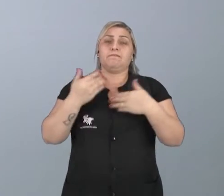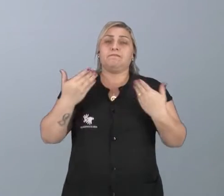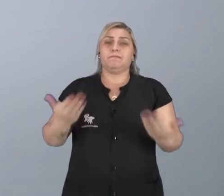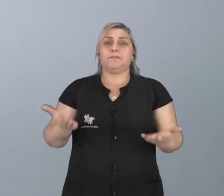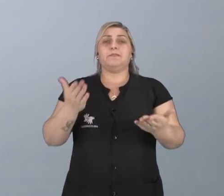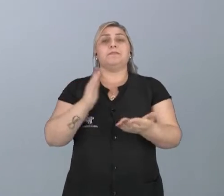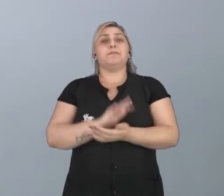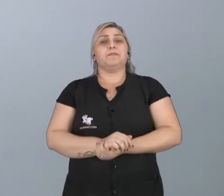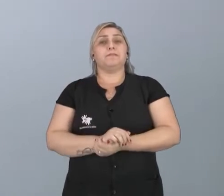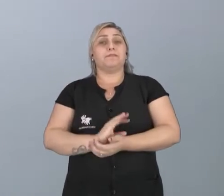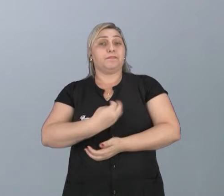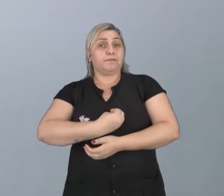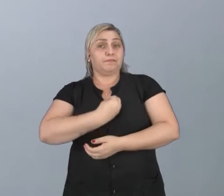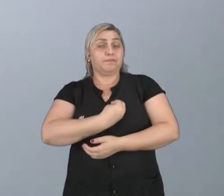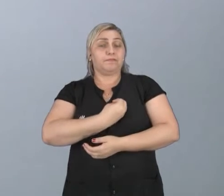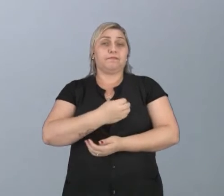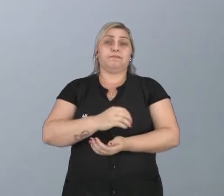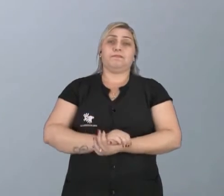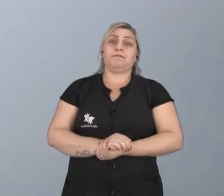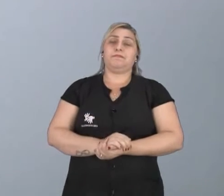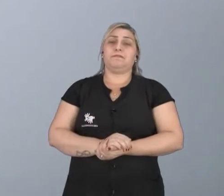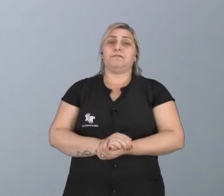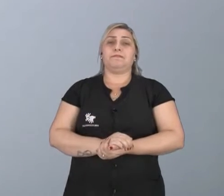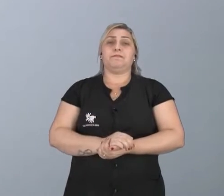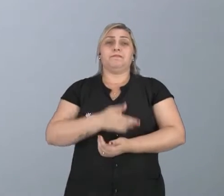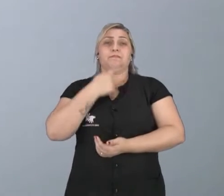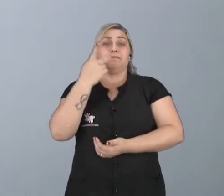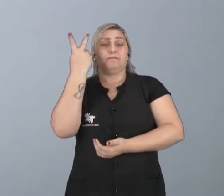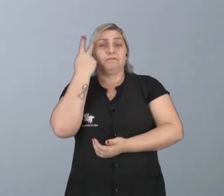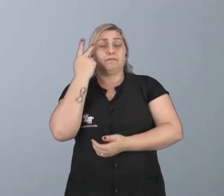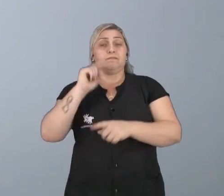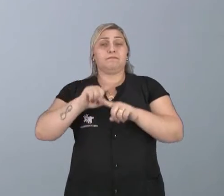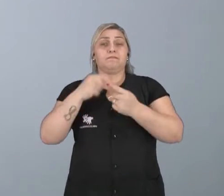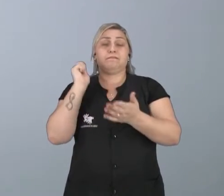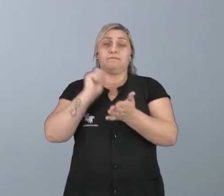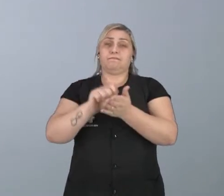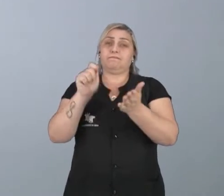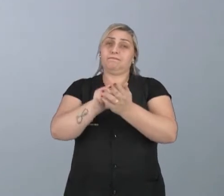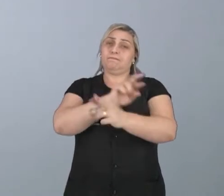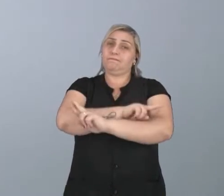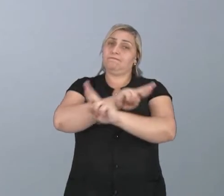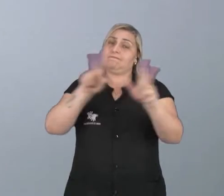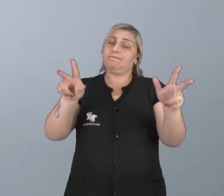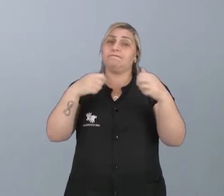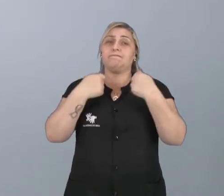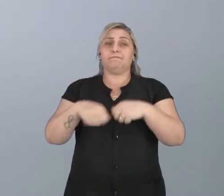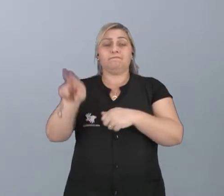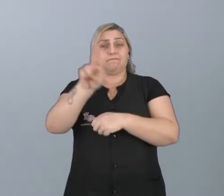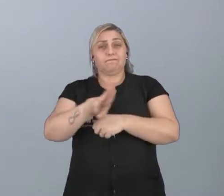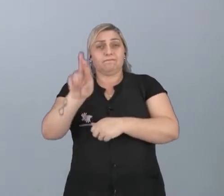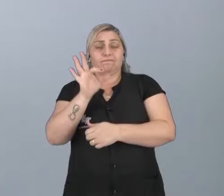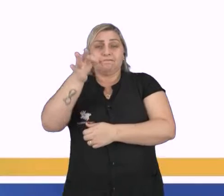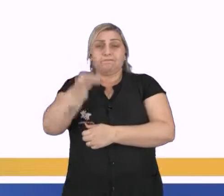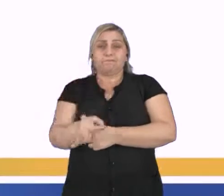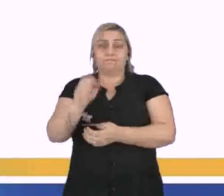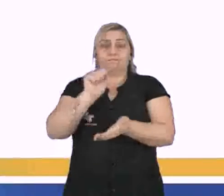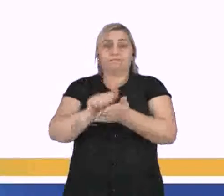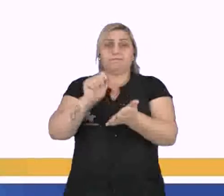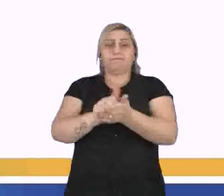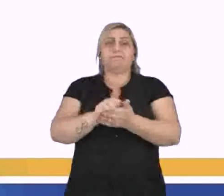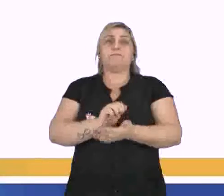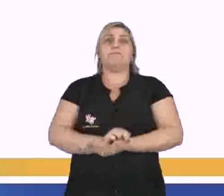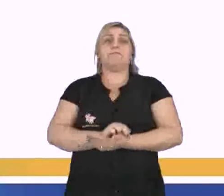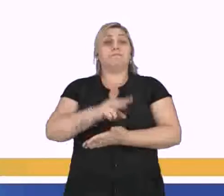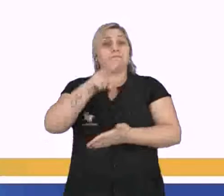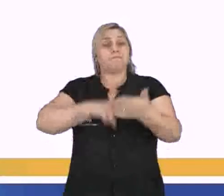porque faz parte da nossa vida. Na fala é uma coisa natural, mas na escrita a gente tem que saber utilizar, tá bom? Então vamos